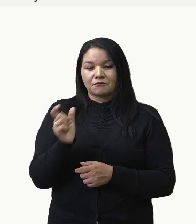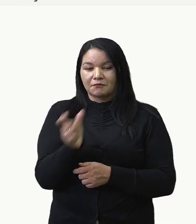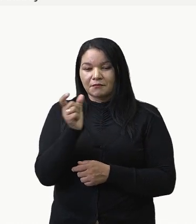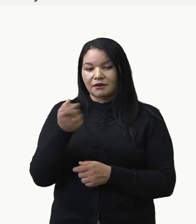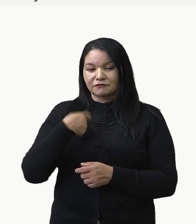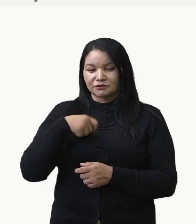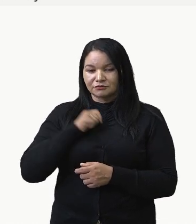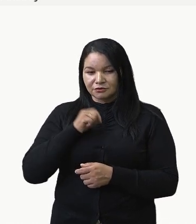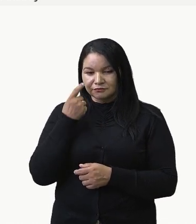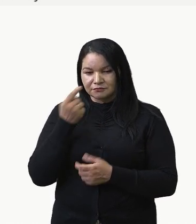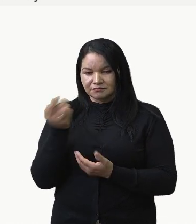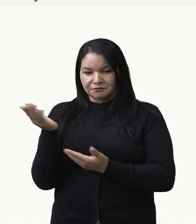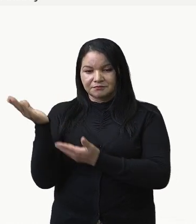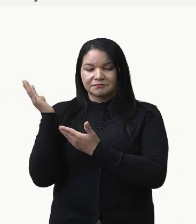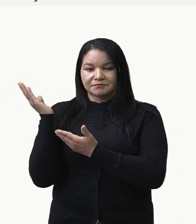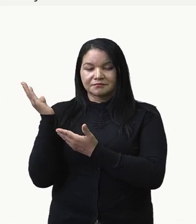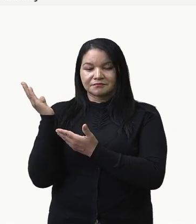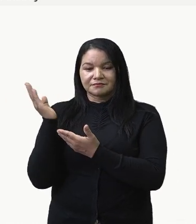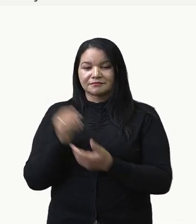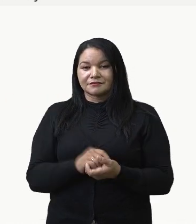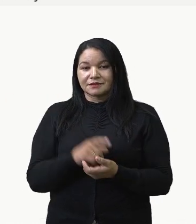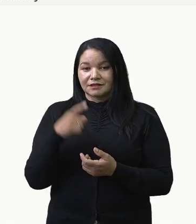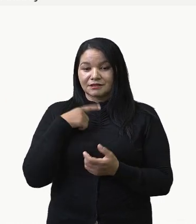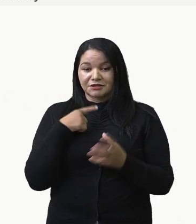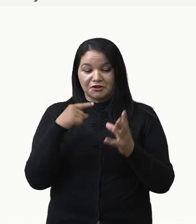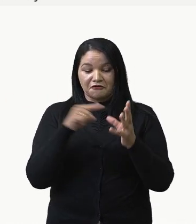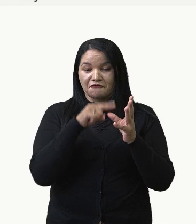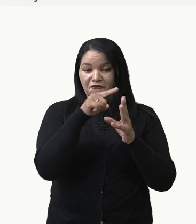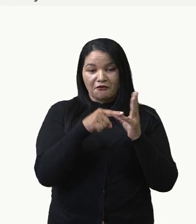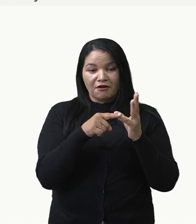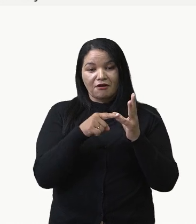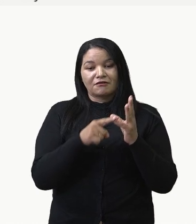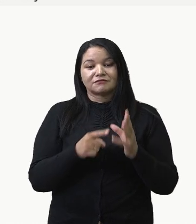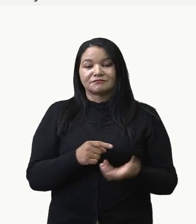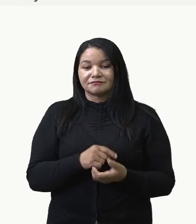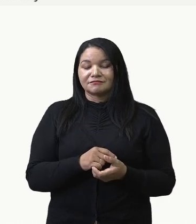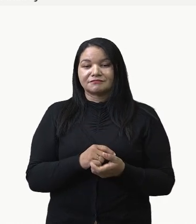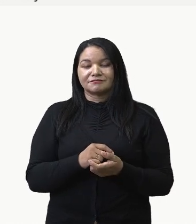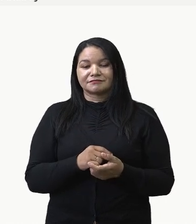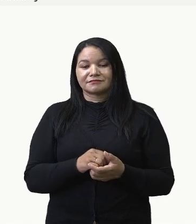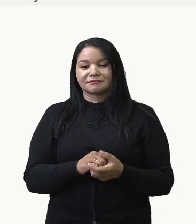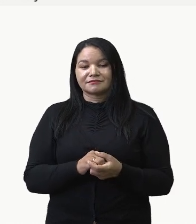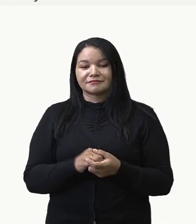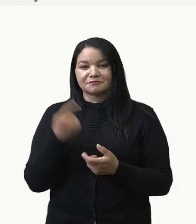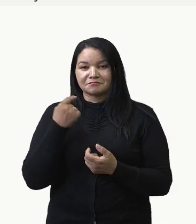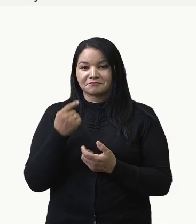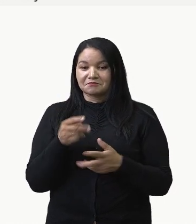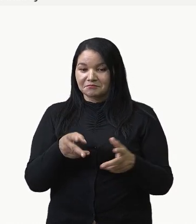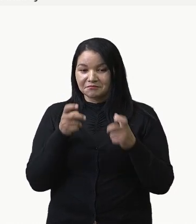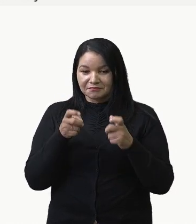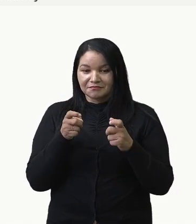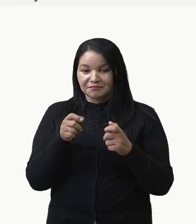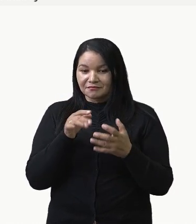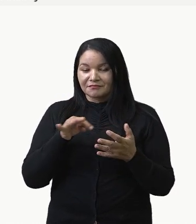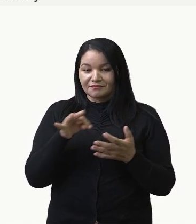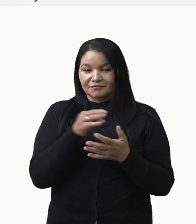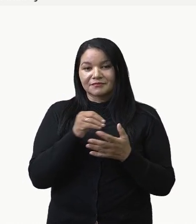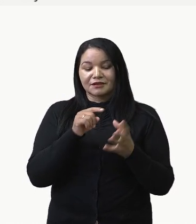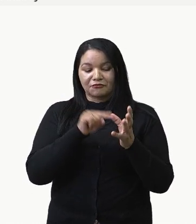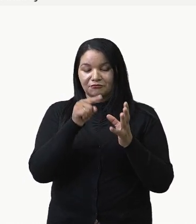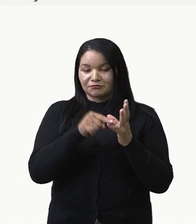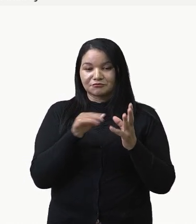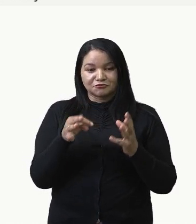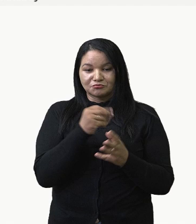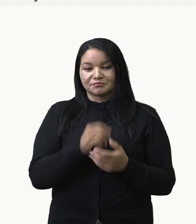palavra Murciélago tem a e i o u observem as vogais estão presentes legal né